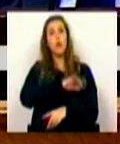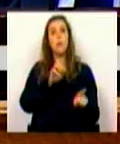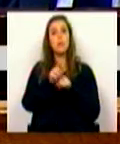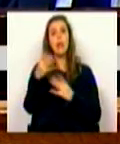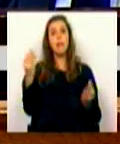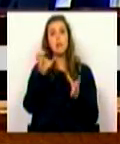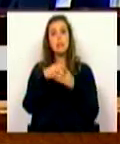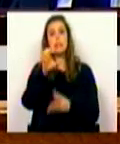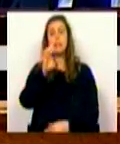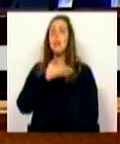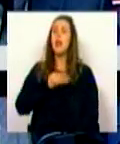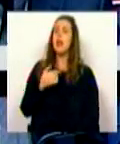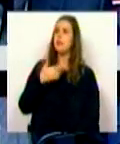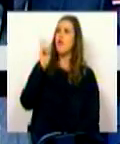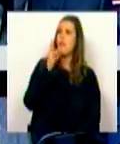que o CDS desvaloriza